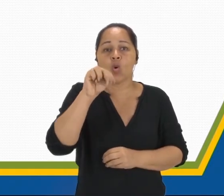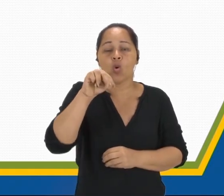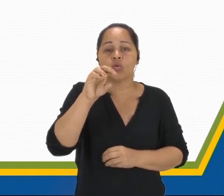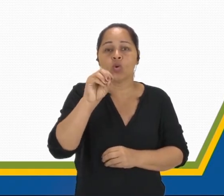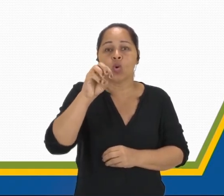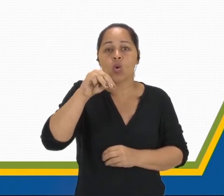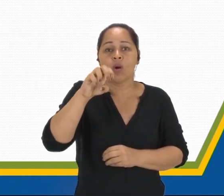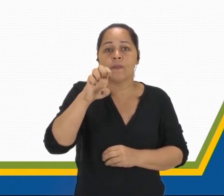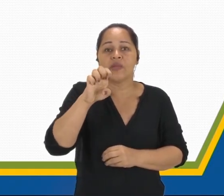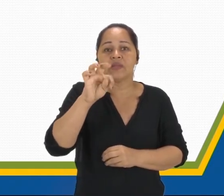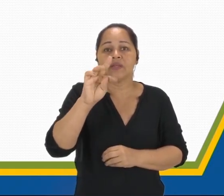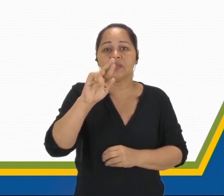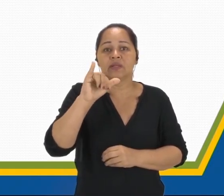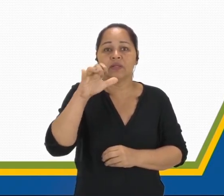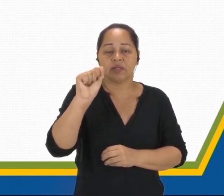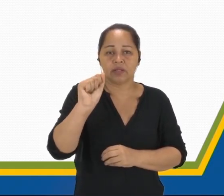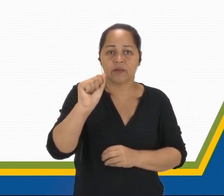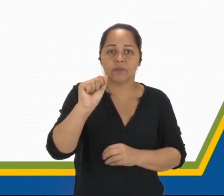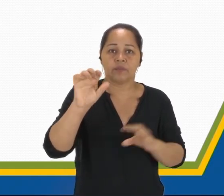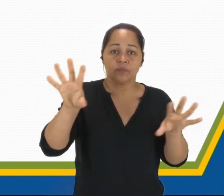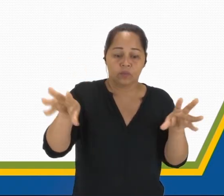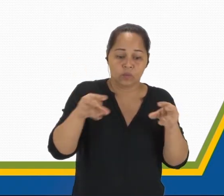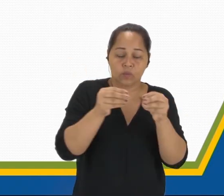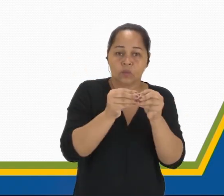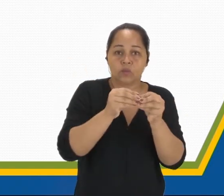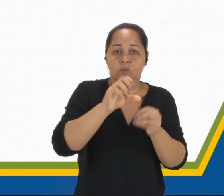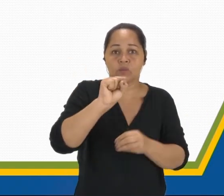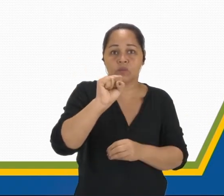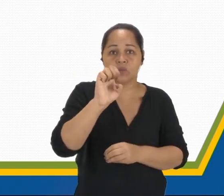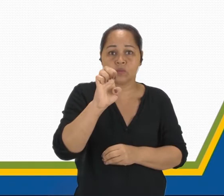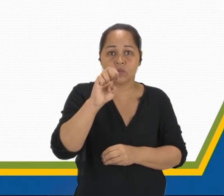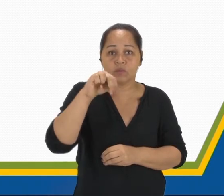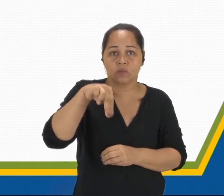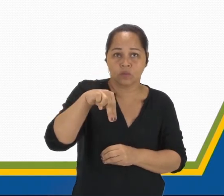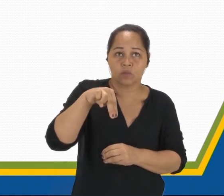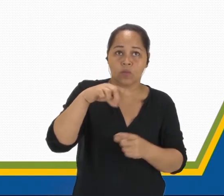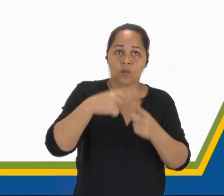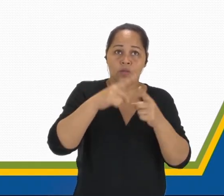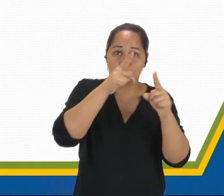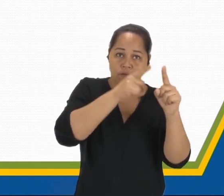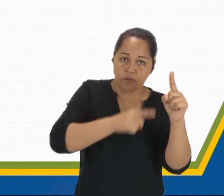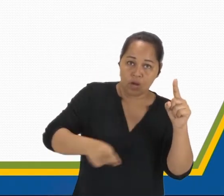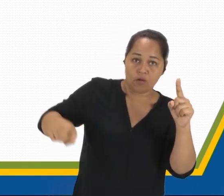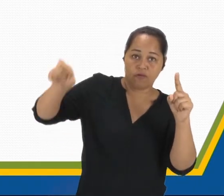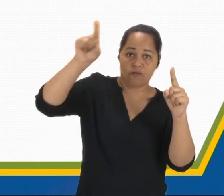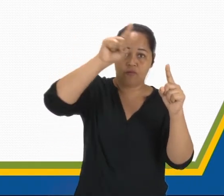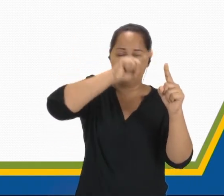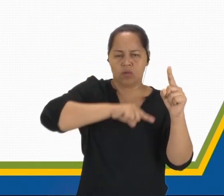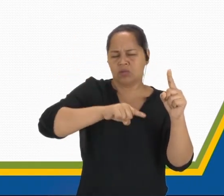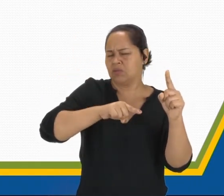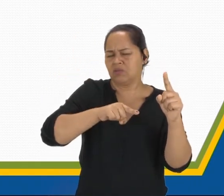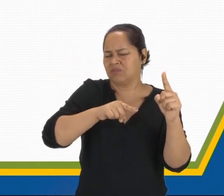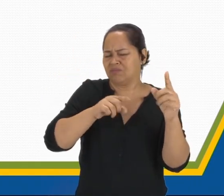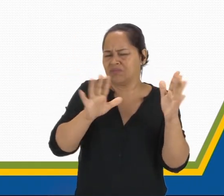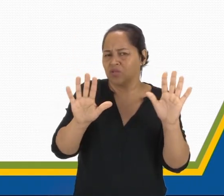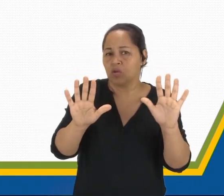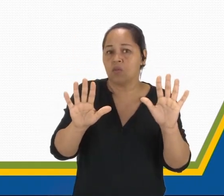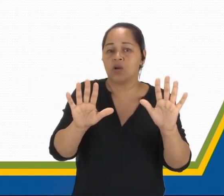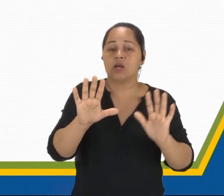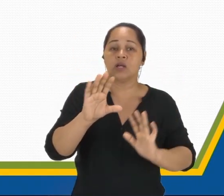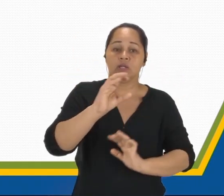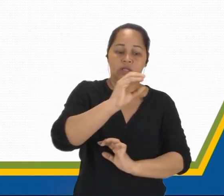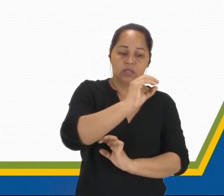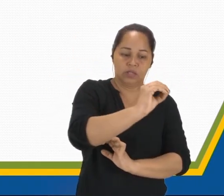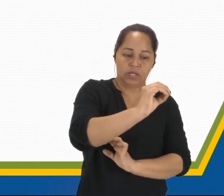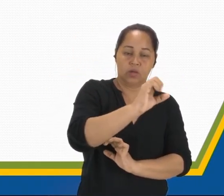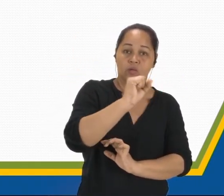a imagem tem que ser menor ou igual que menos 1 ou maior ou igual a 1. Ok? É dessa maneira que a gente vai conseguir ter